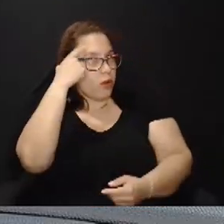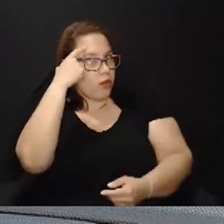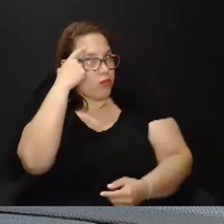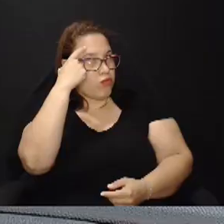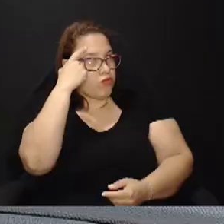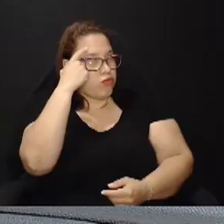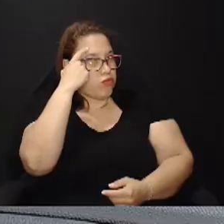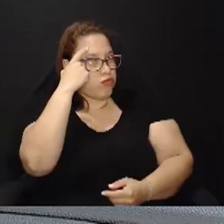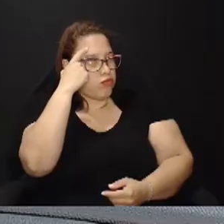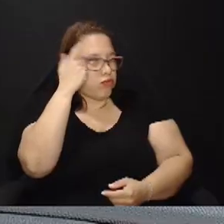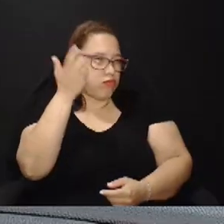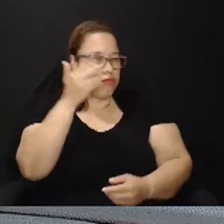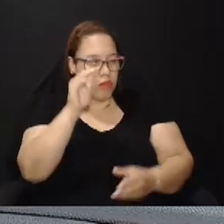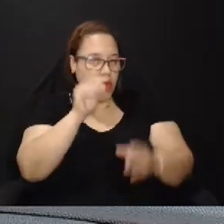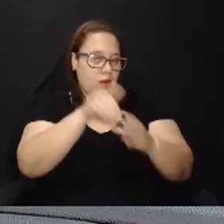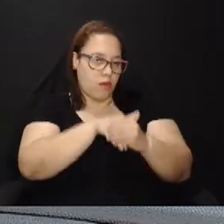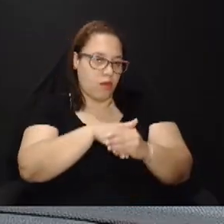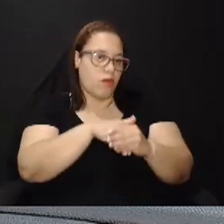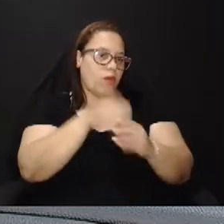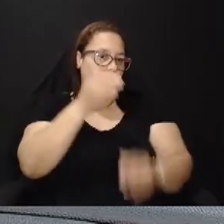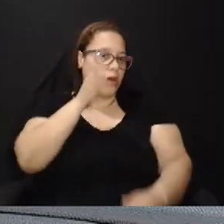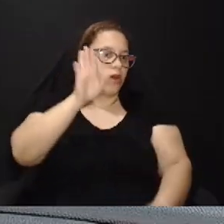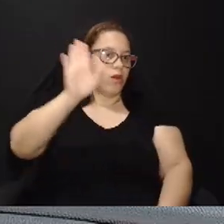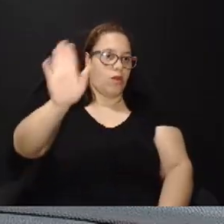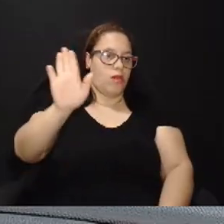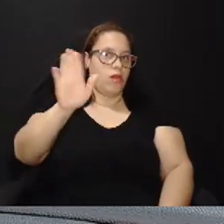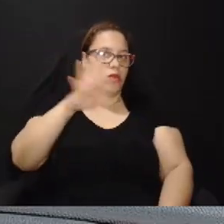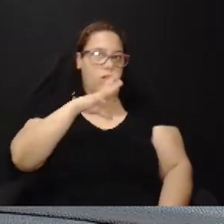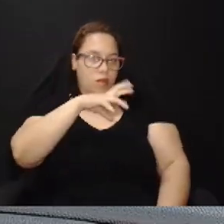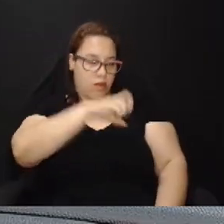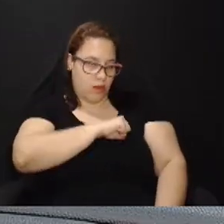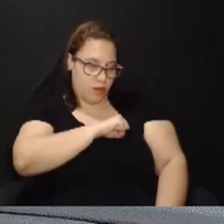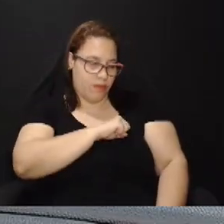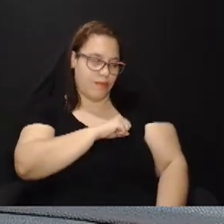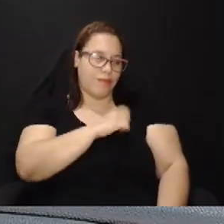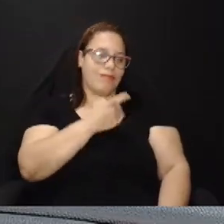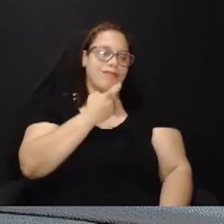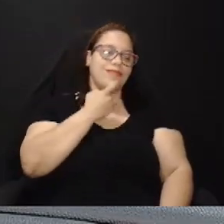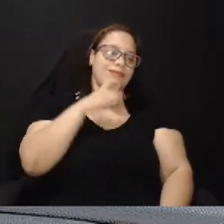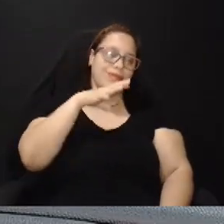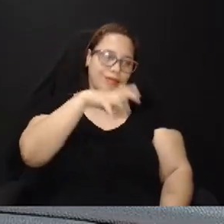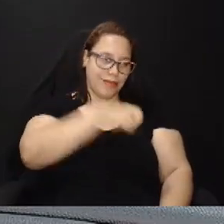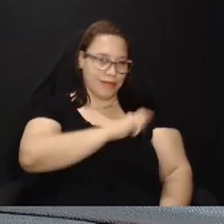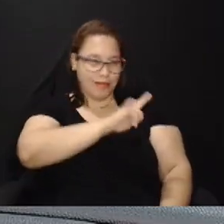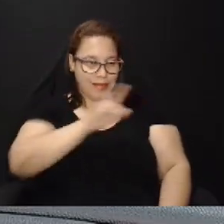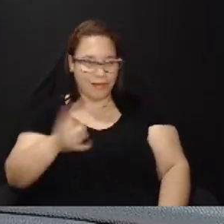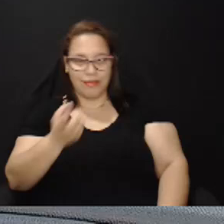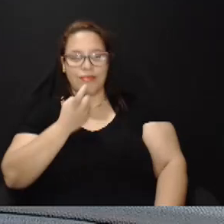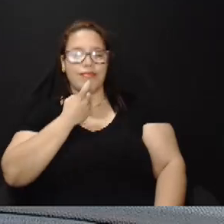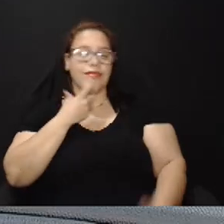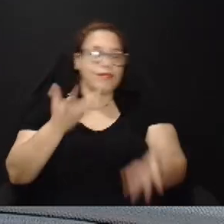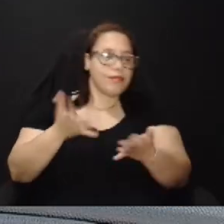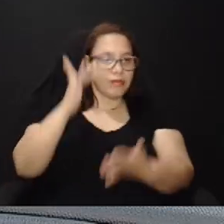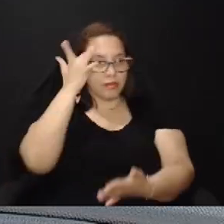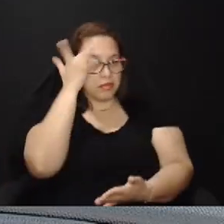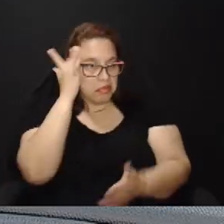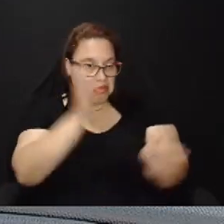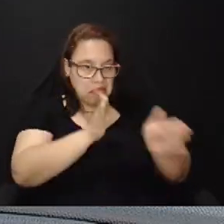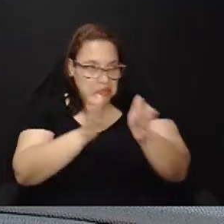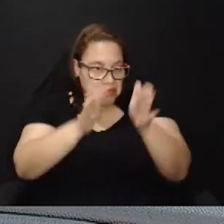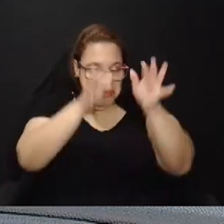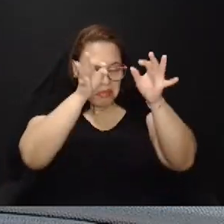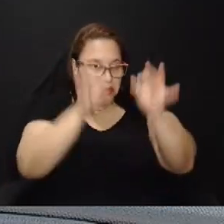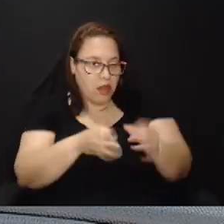me candidatei a vereador da minha amada cidade, da minha amada Campinas, e eu acho que nós estamos num caminho muito bom